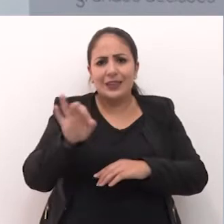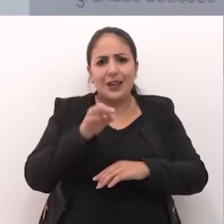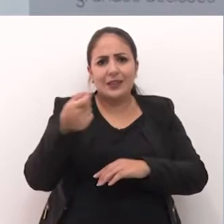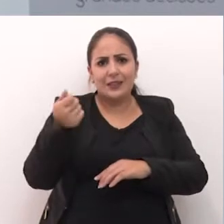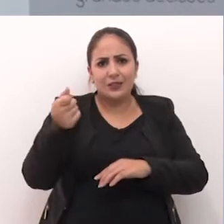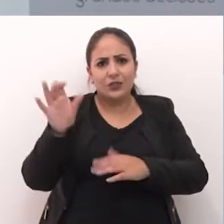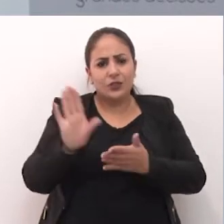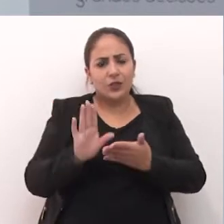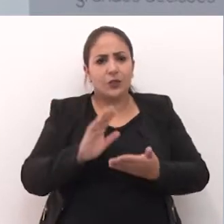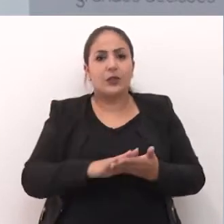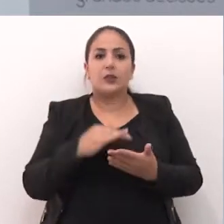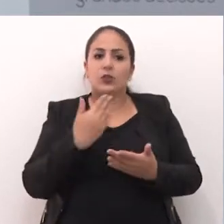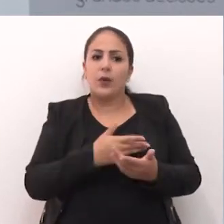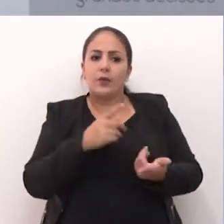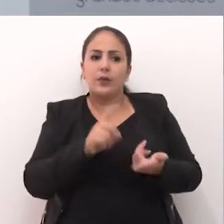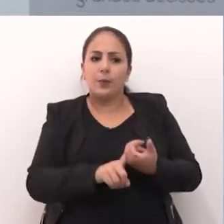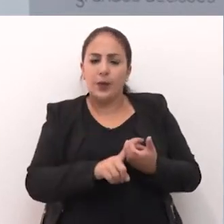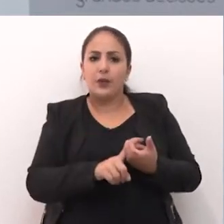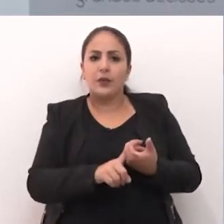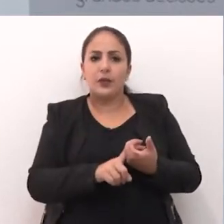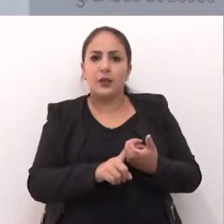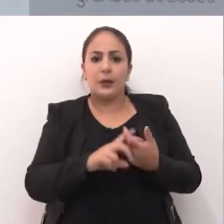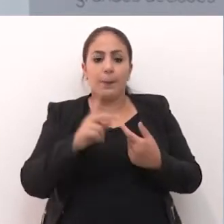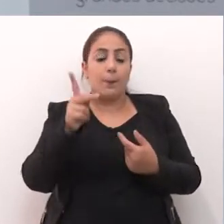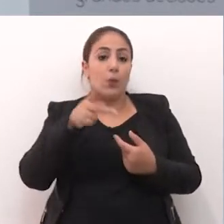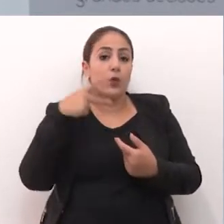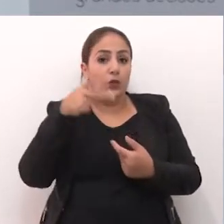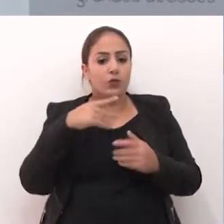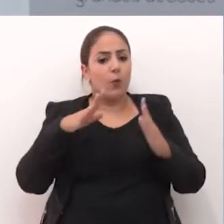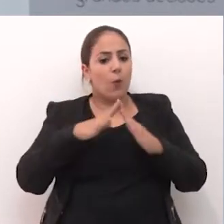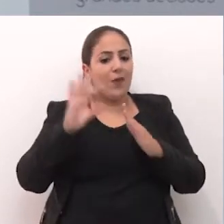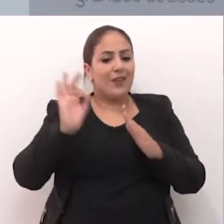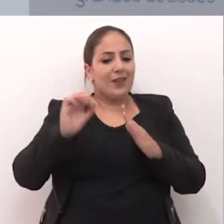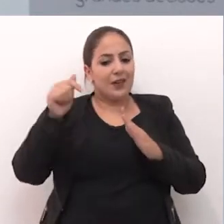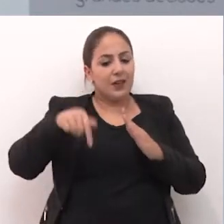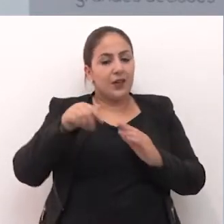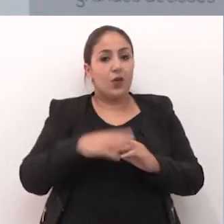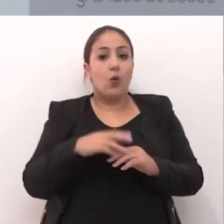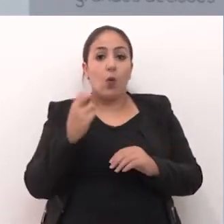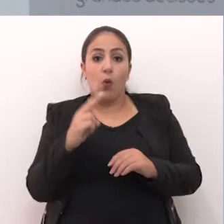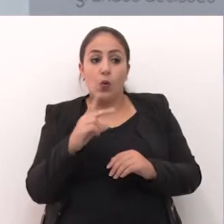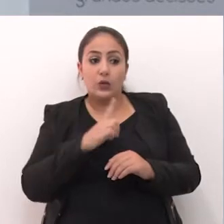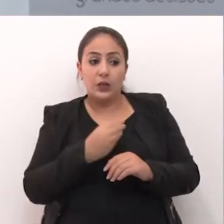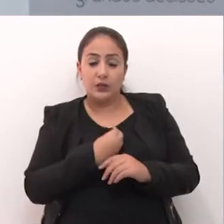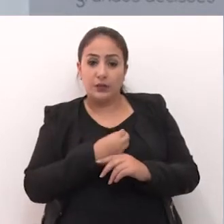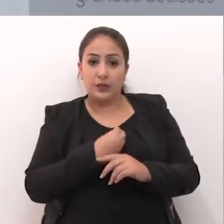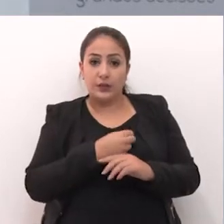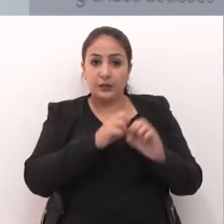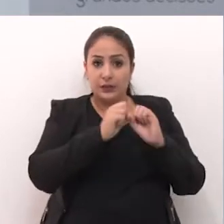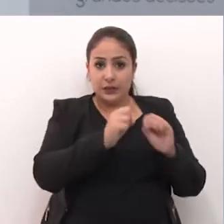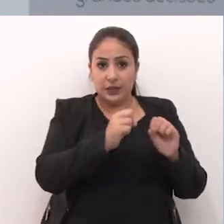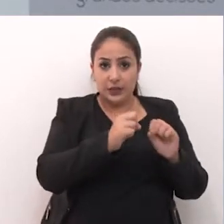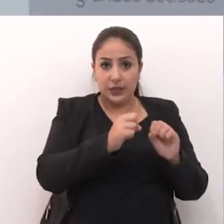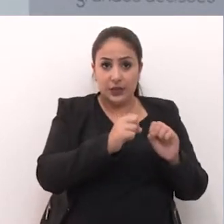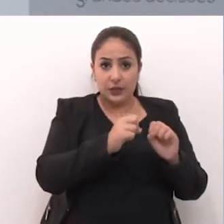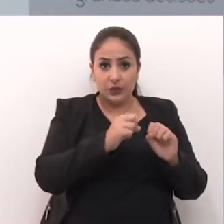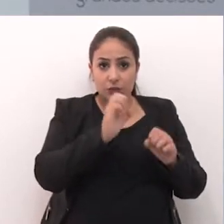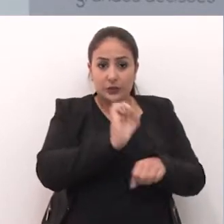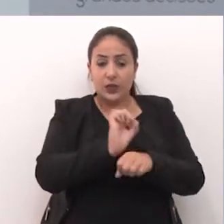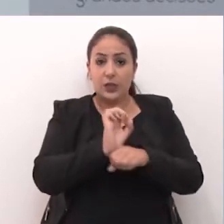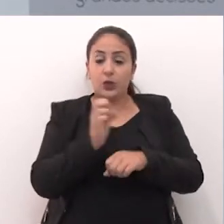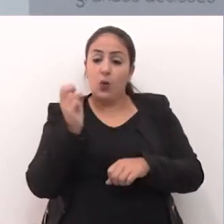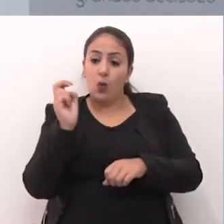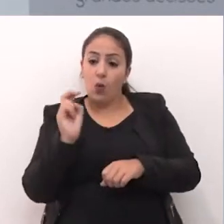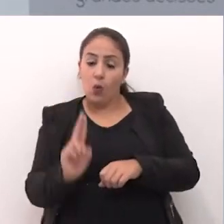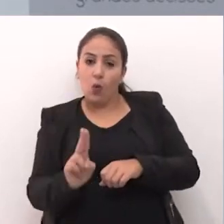dependência de políticos que não moram, não estão na localidade, estão concentrados ou na Assembleia Legislativa dos Estados ou em Brasília. E a